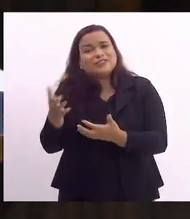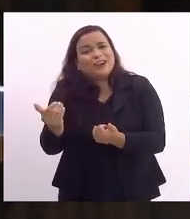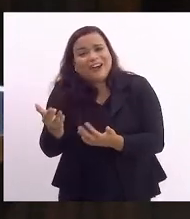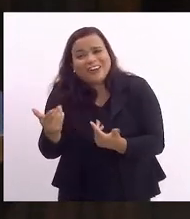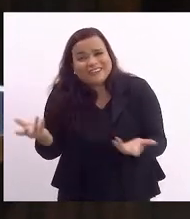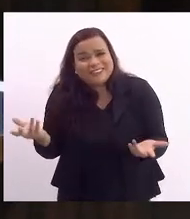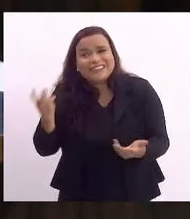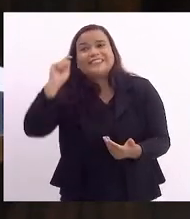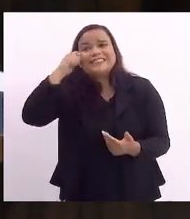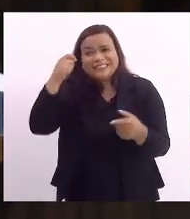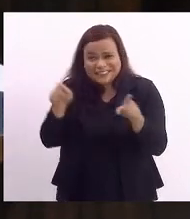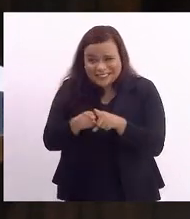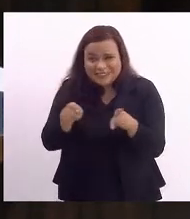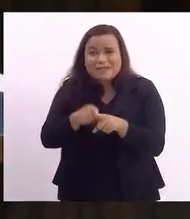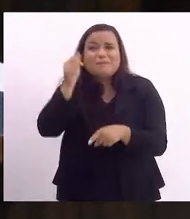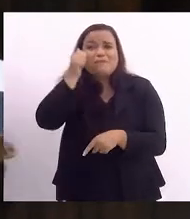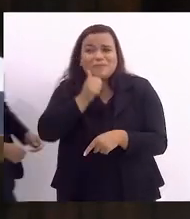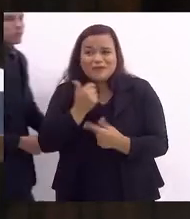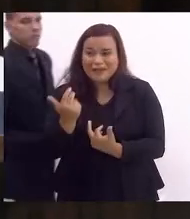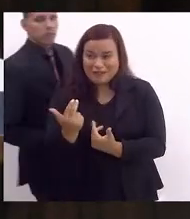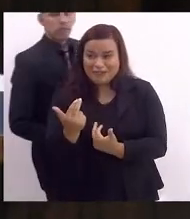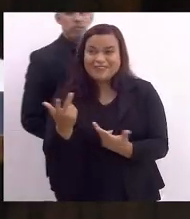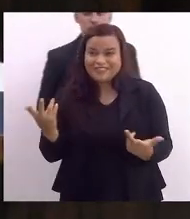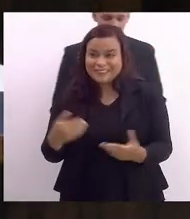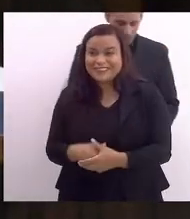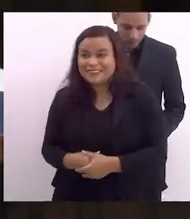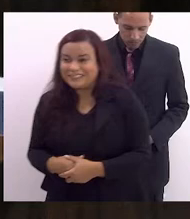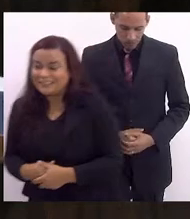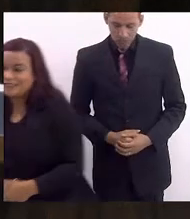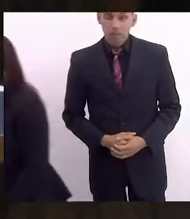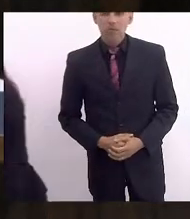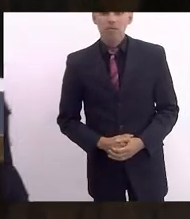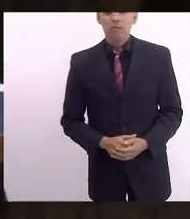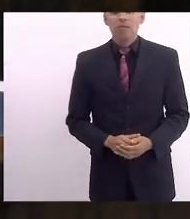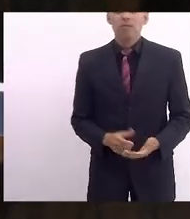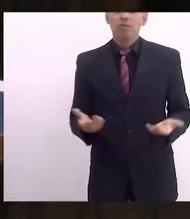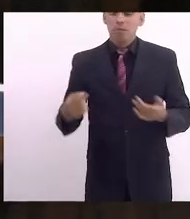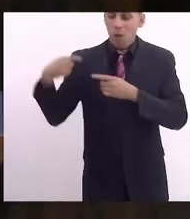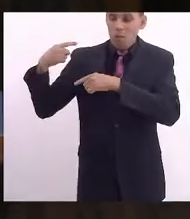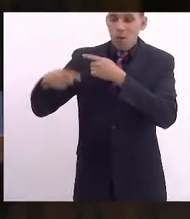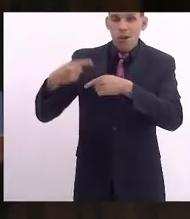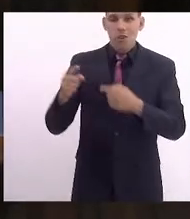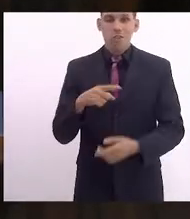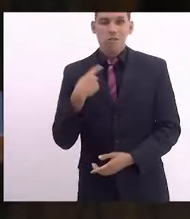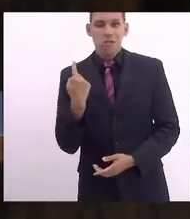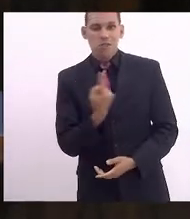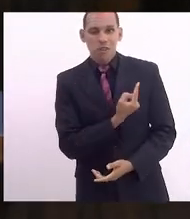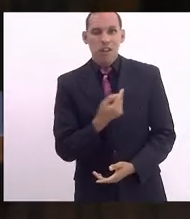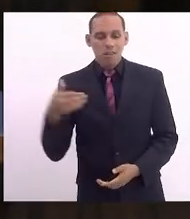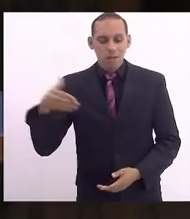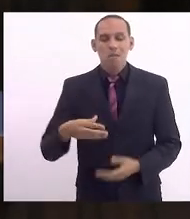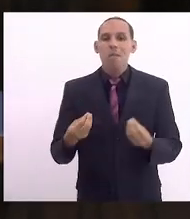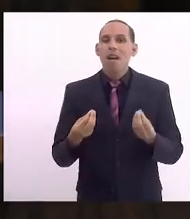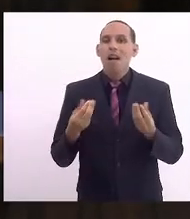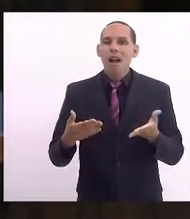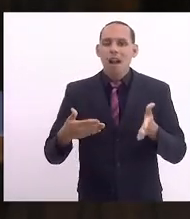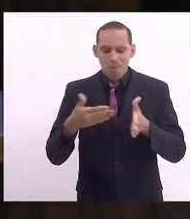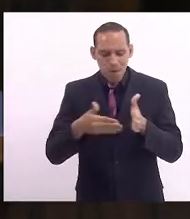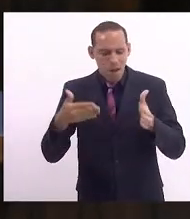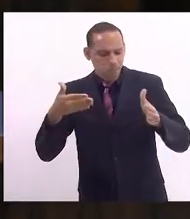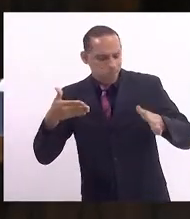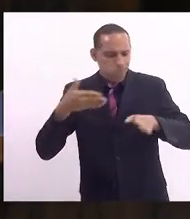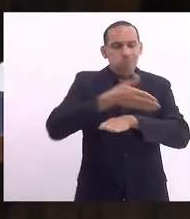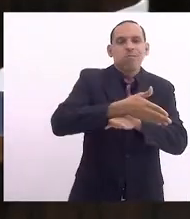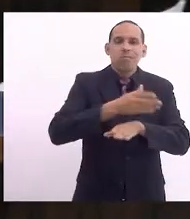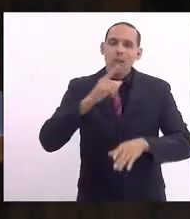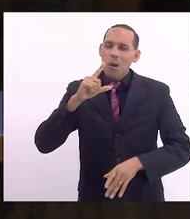também negra, também de mulher como a minha. Eu acho que a nossa geração ela veio para, de fato, transpor barreiras, né? Ir